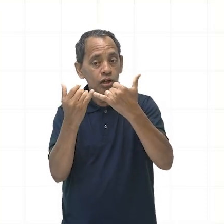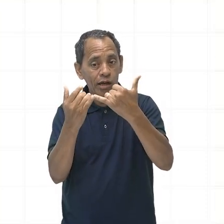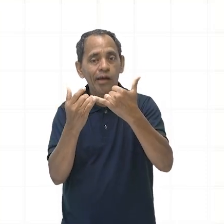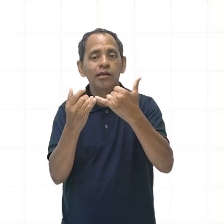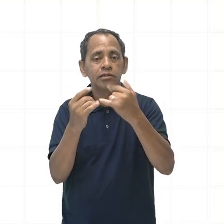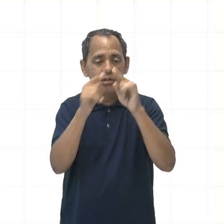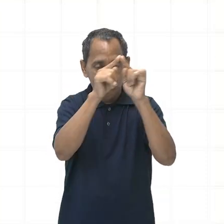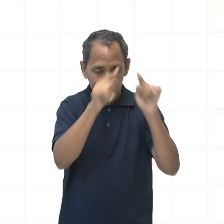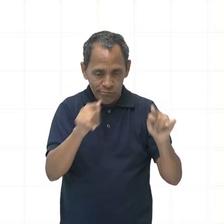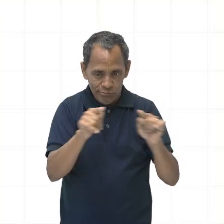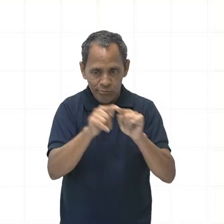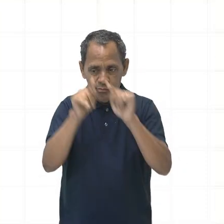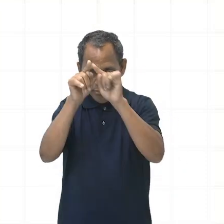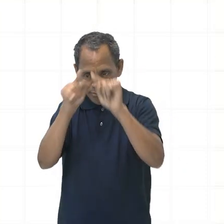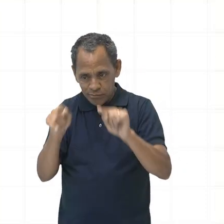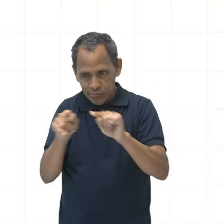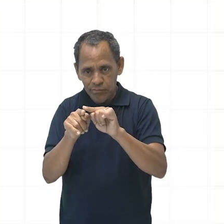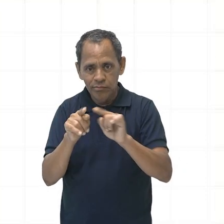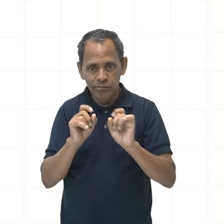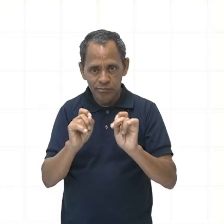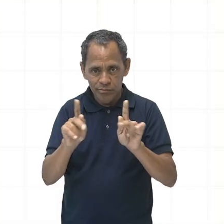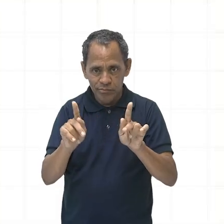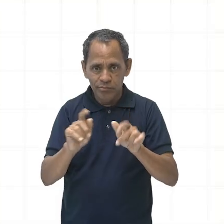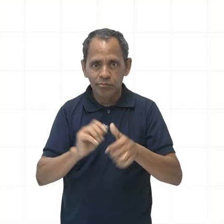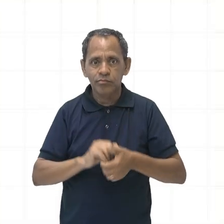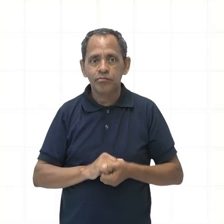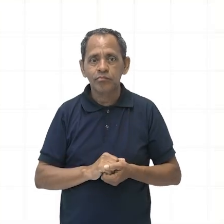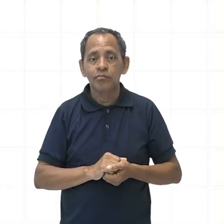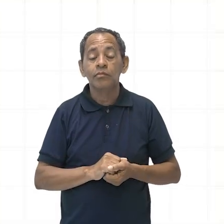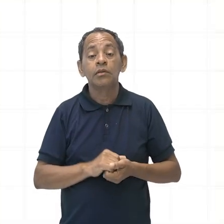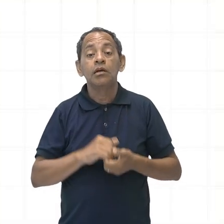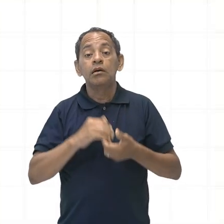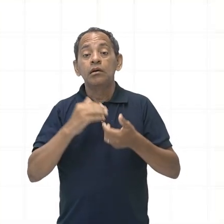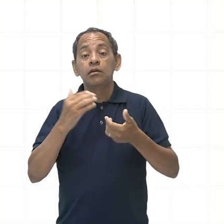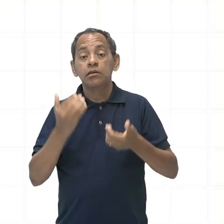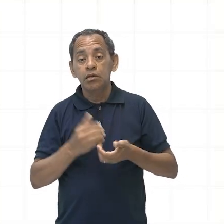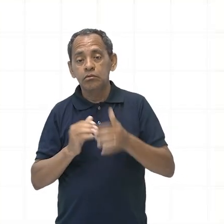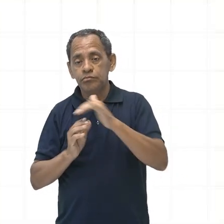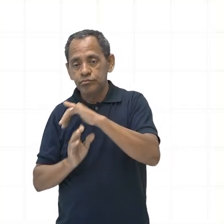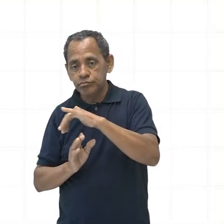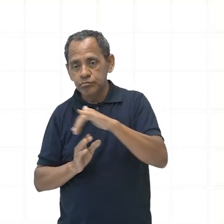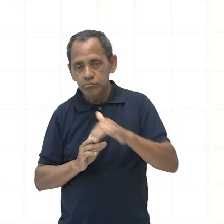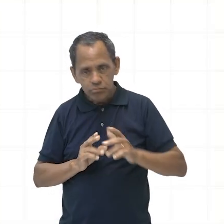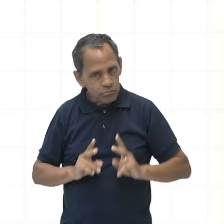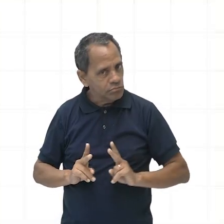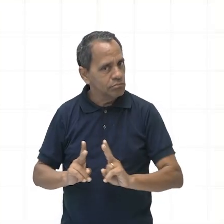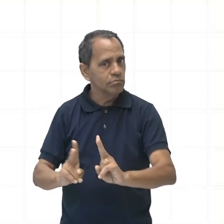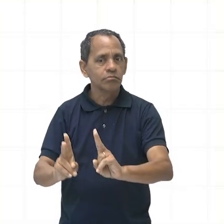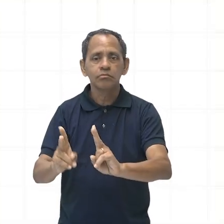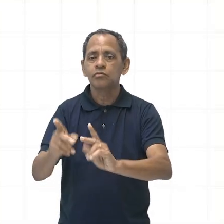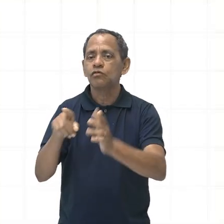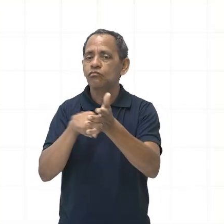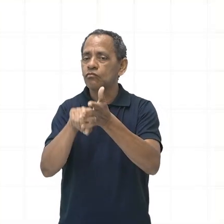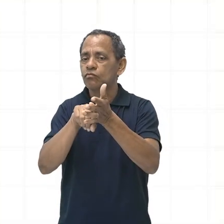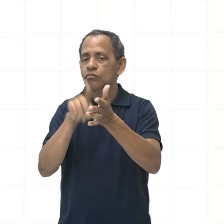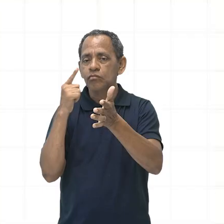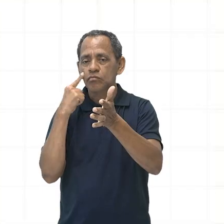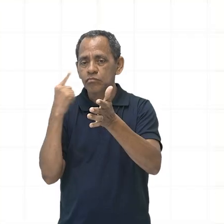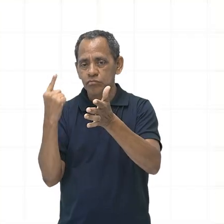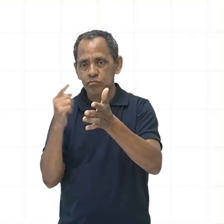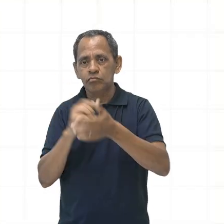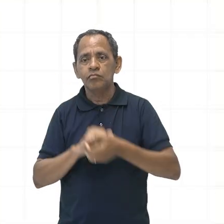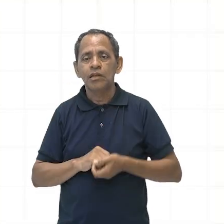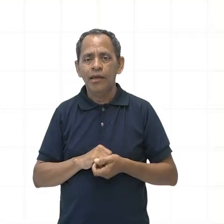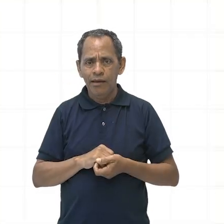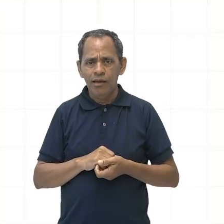desses dois triângulos, certo? Então, vamos continuar e vamos verificar. Será que esses